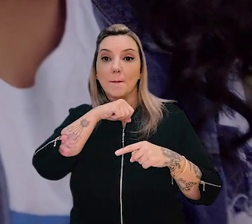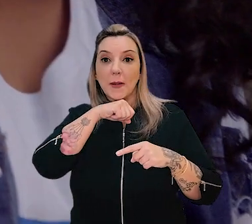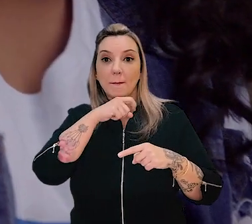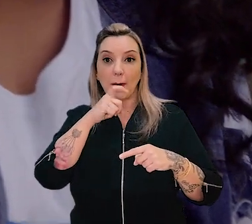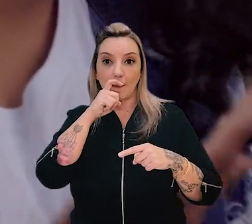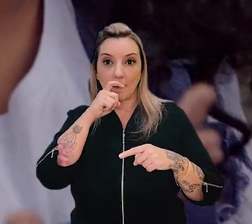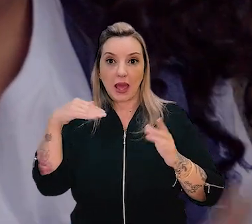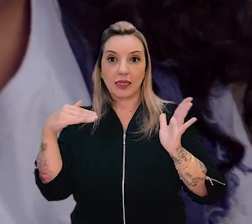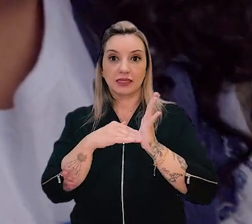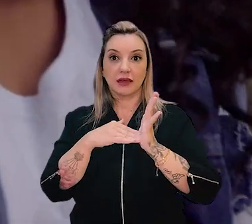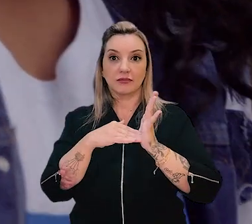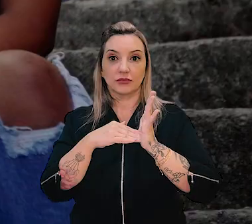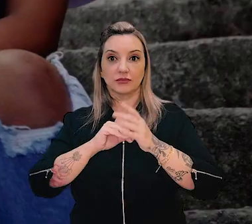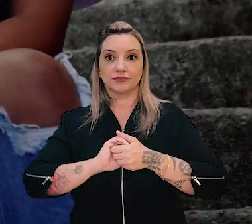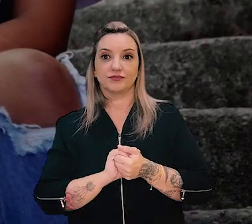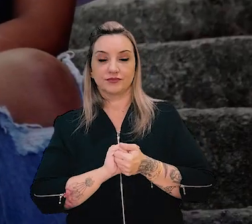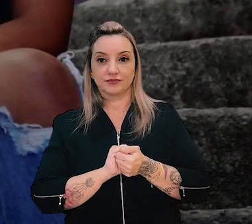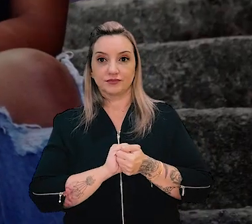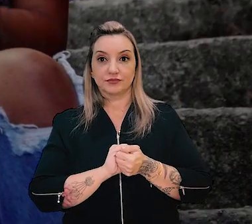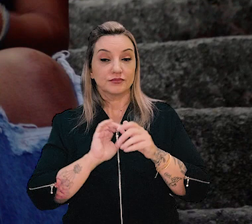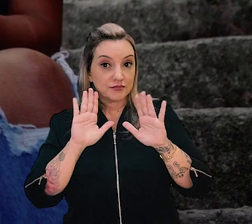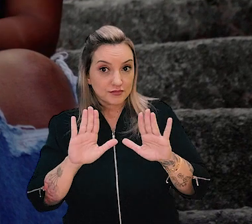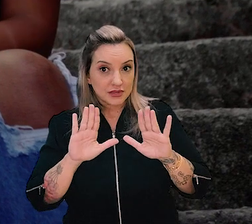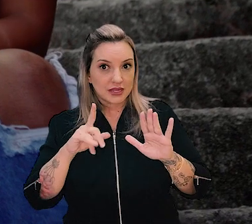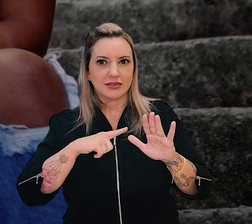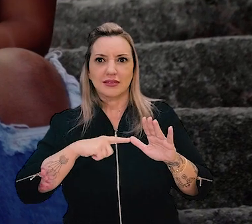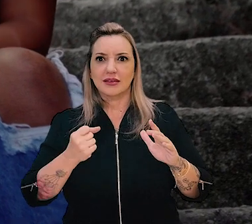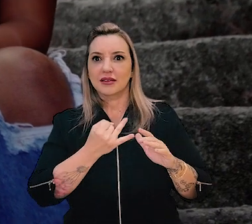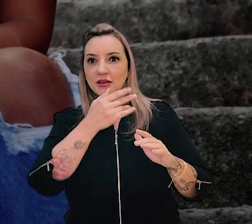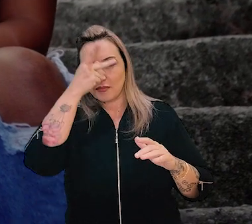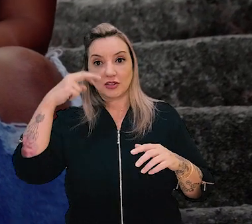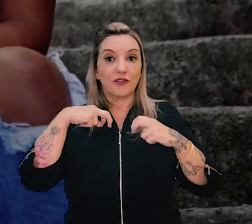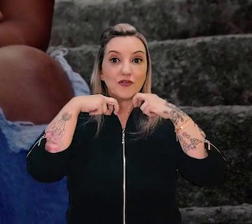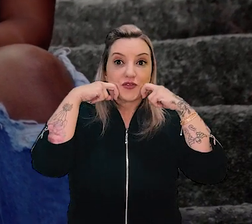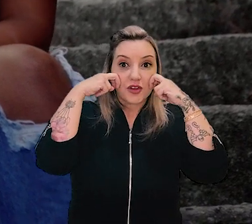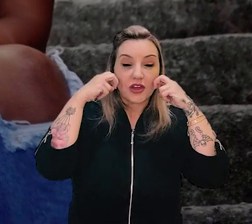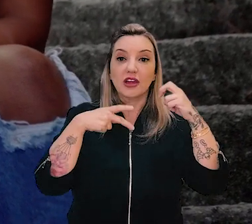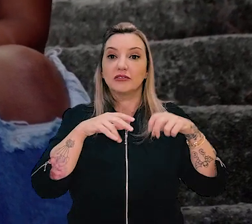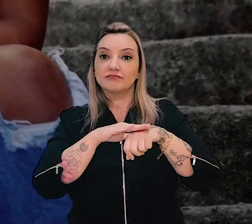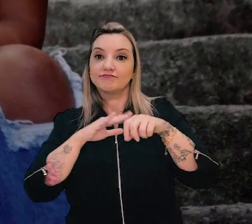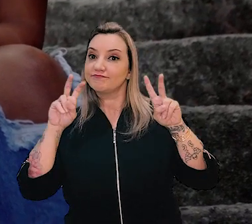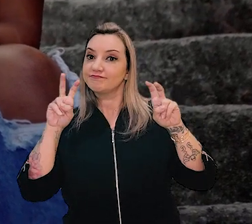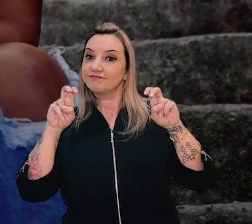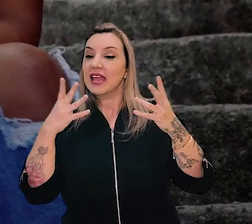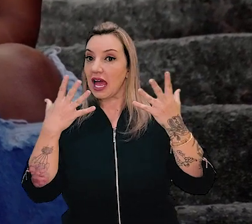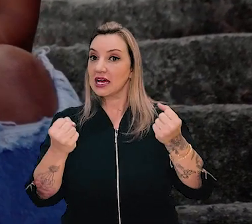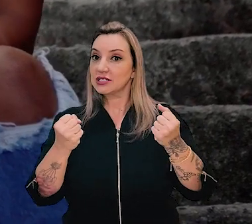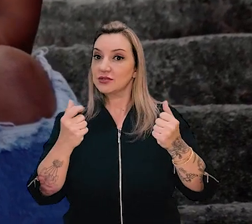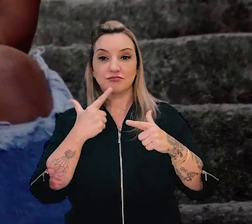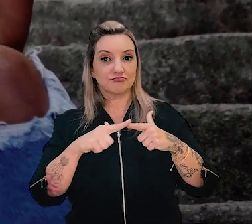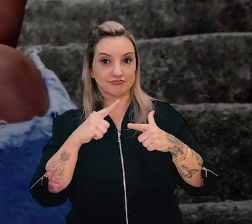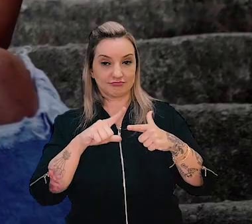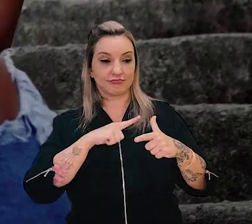visto como tabu, e ainda é. Mas tem muita gente que tem vergonha de falar sobre isso e assumir que tem esse tipo